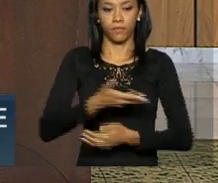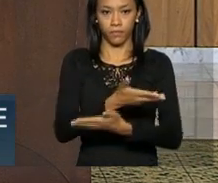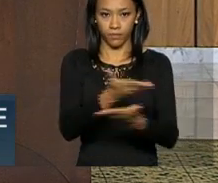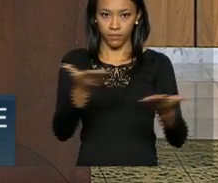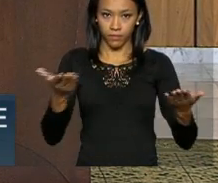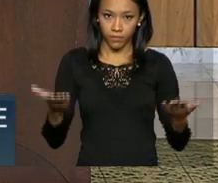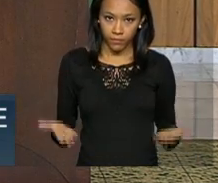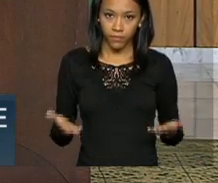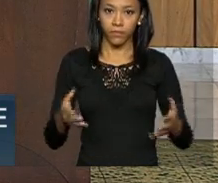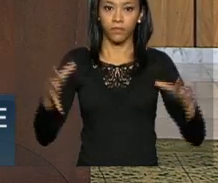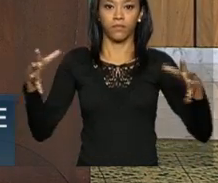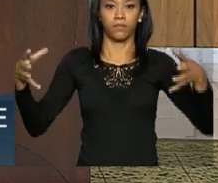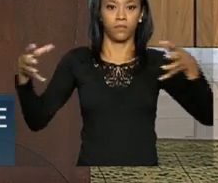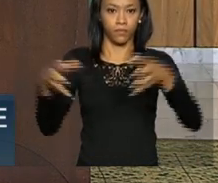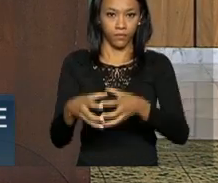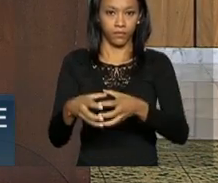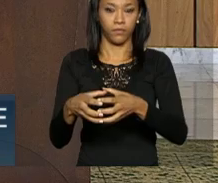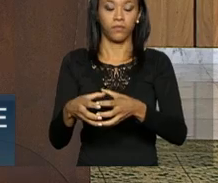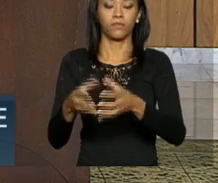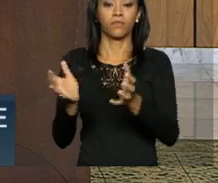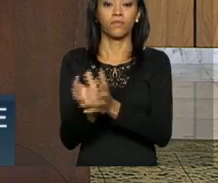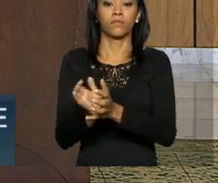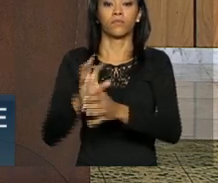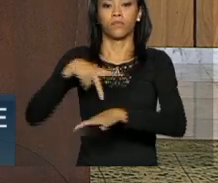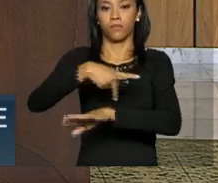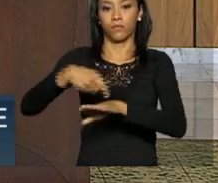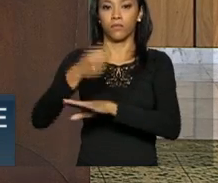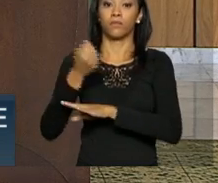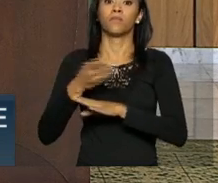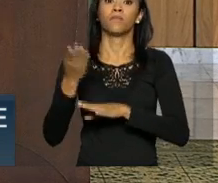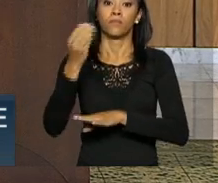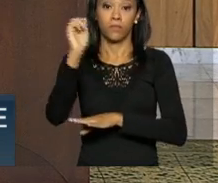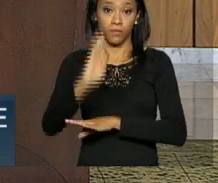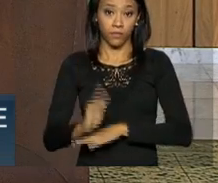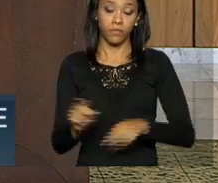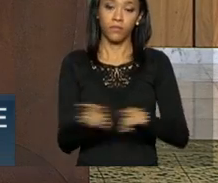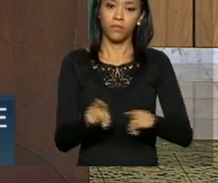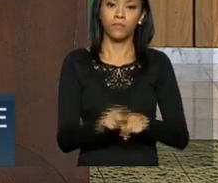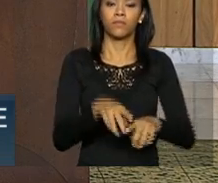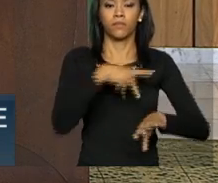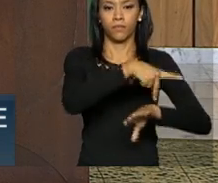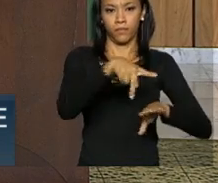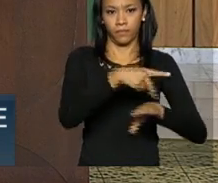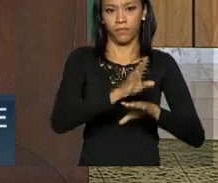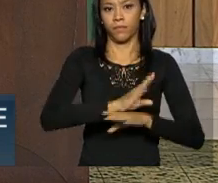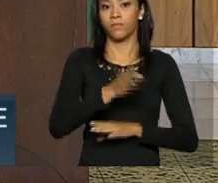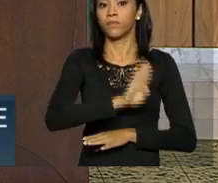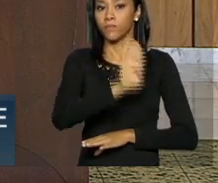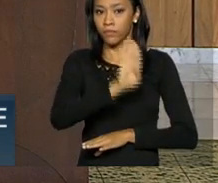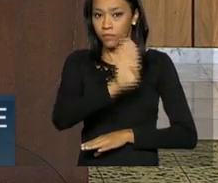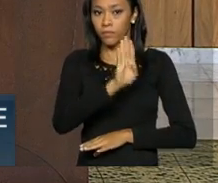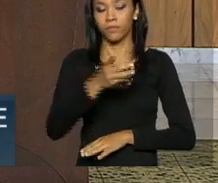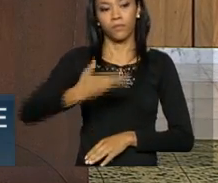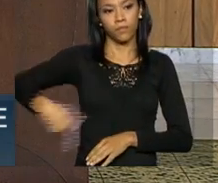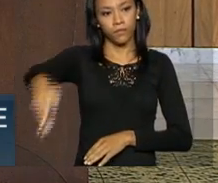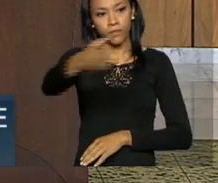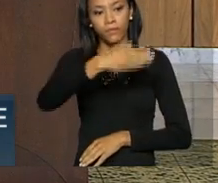e integrantes das delegações da Bolívia e do Brasil. Senhoras e senhores